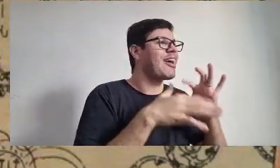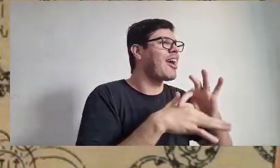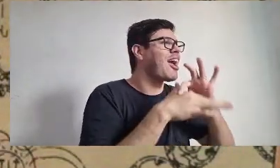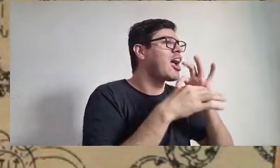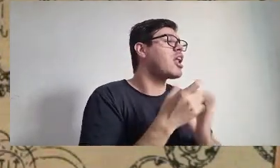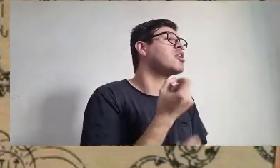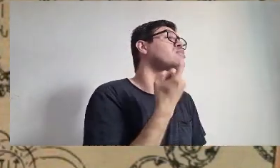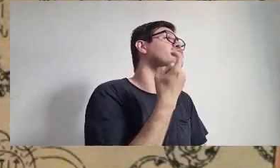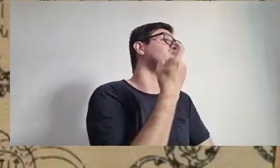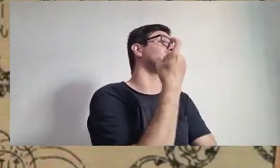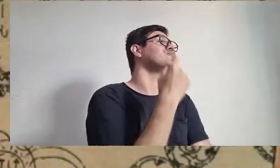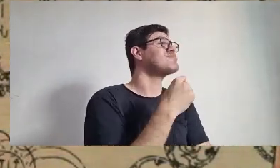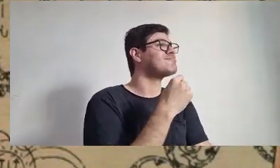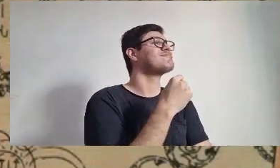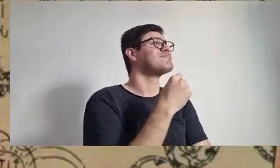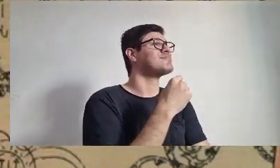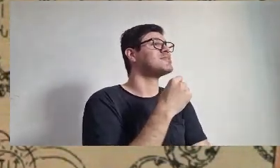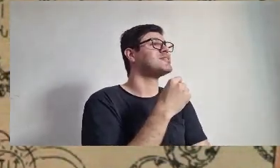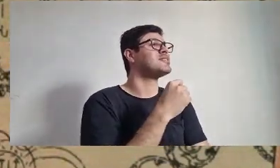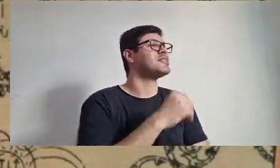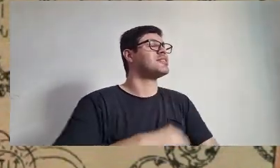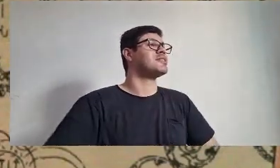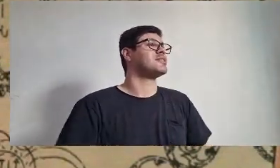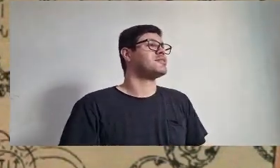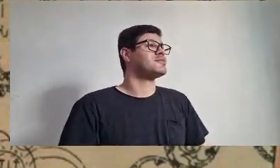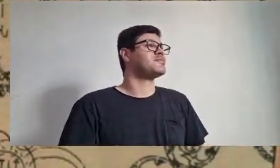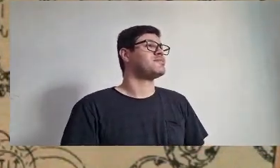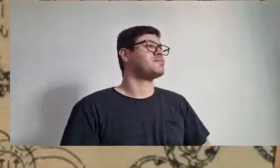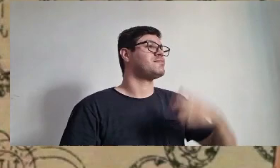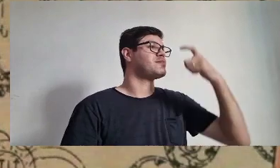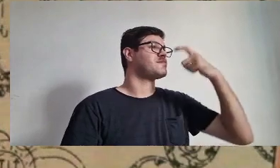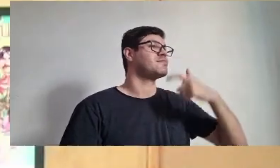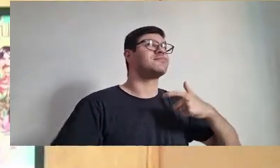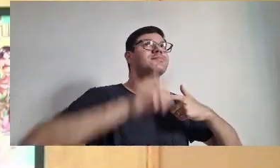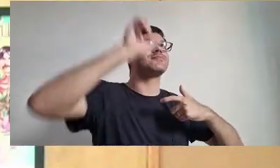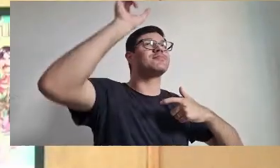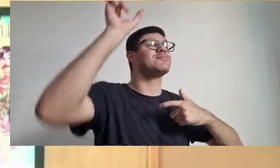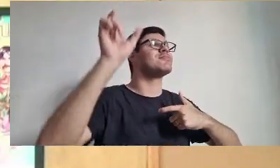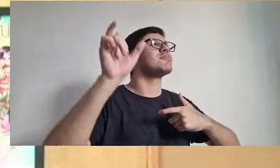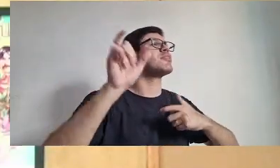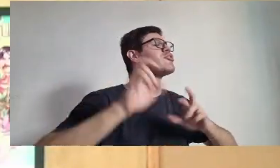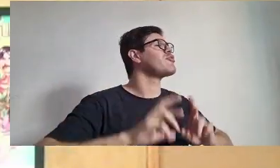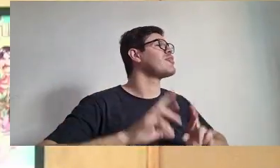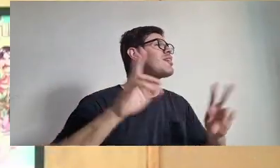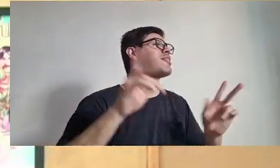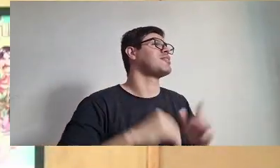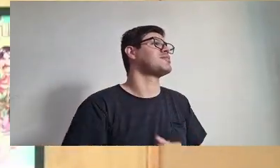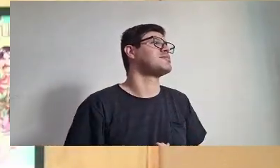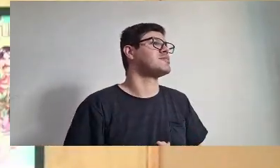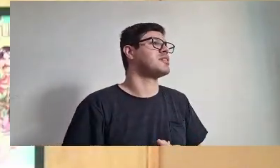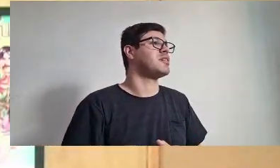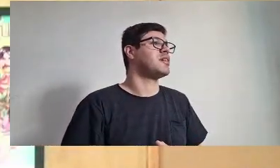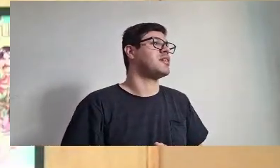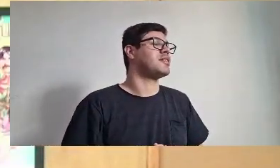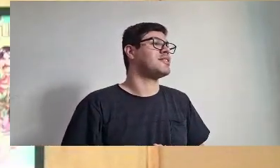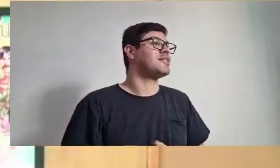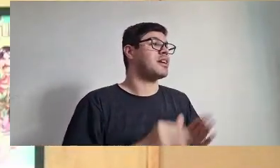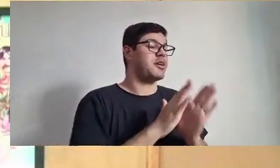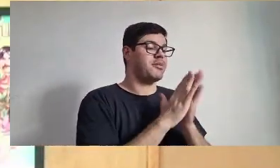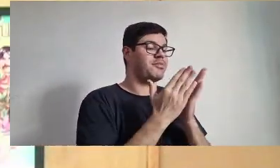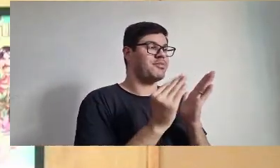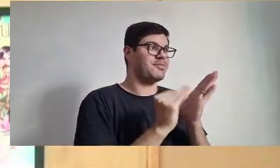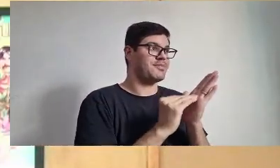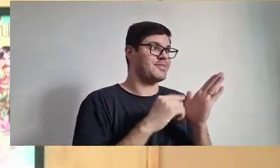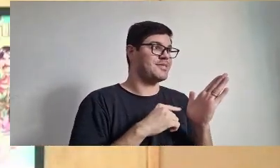pessoas, são duas personalidades distintas. Jesus diz assim, eu voltarei ao Pai e Ele